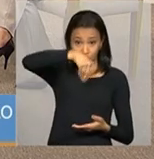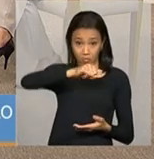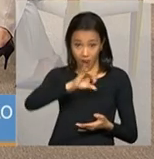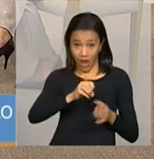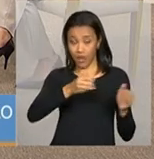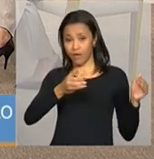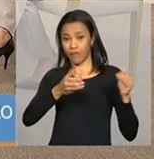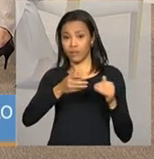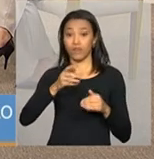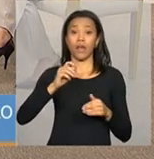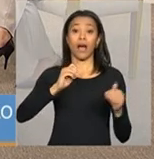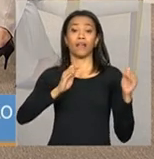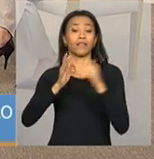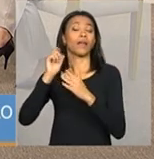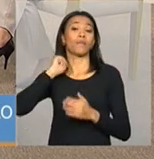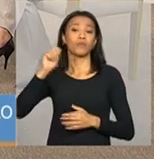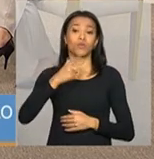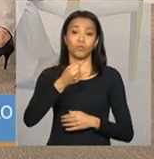a abril de 2013,